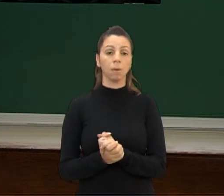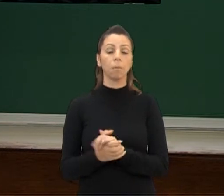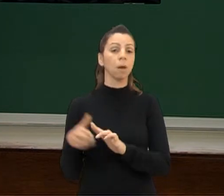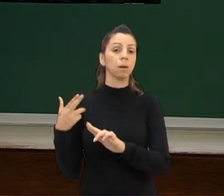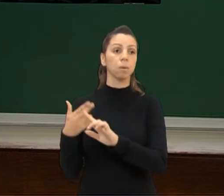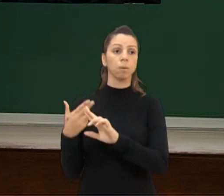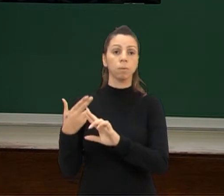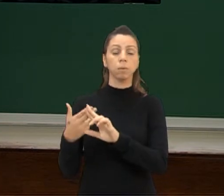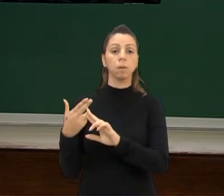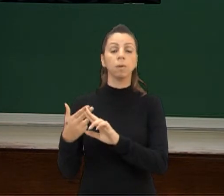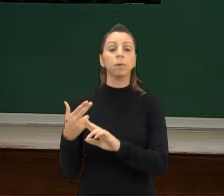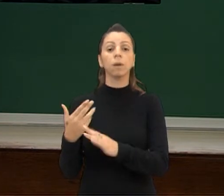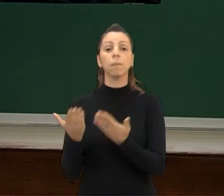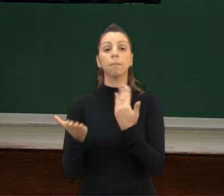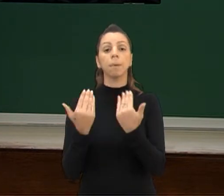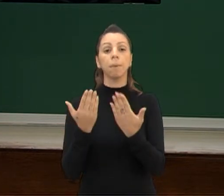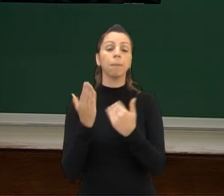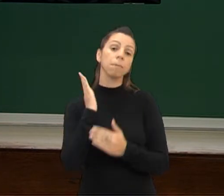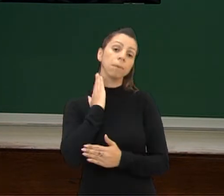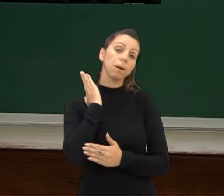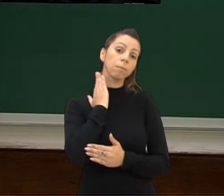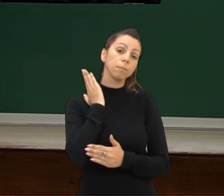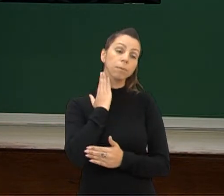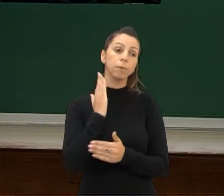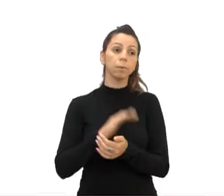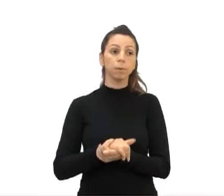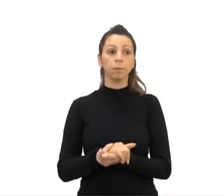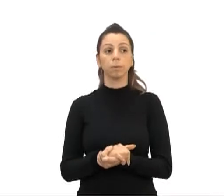Para utilizar o chat, a gente usa algumas coisas, como por exemplo,